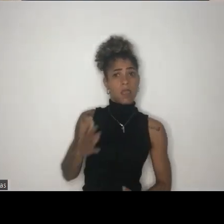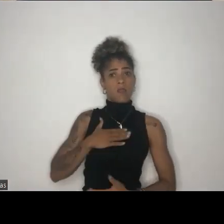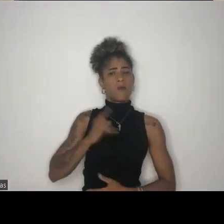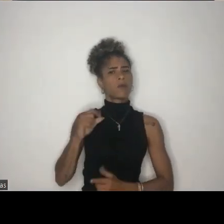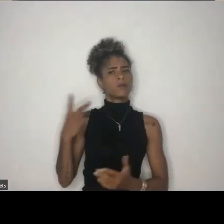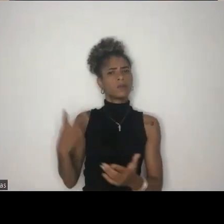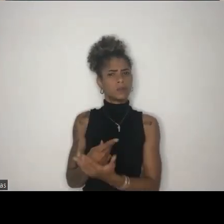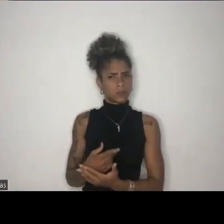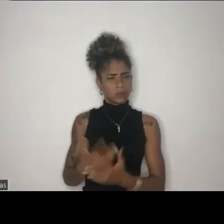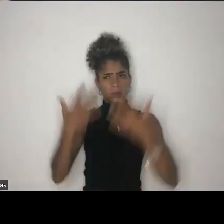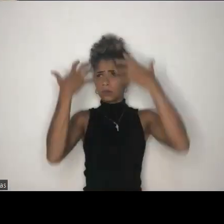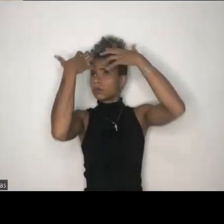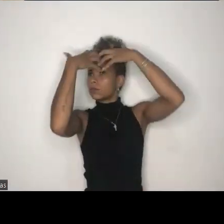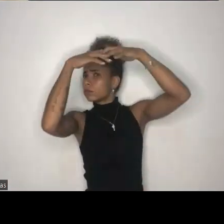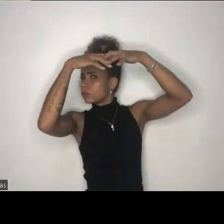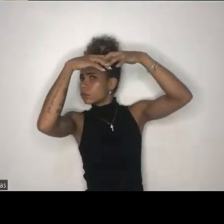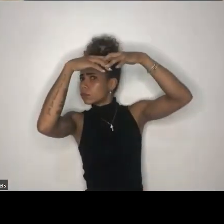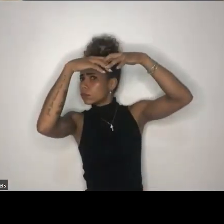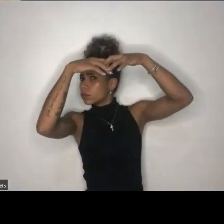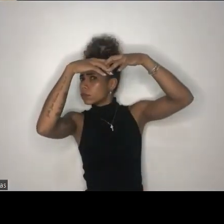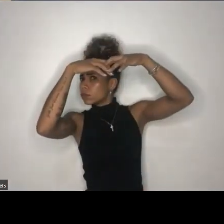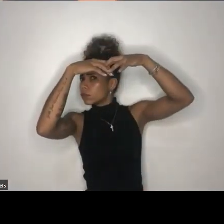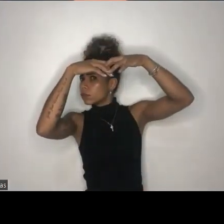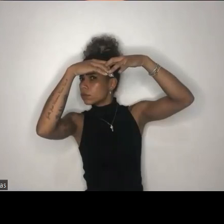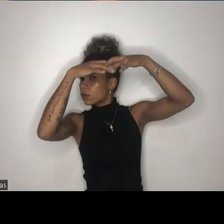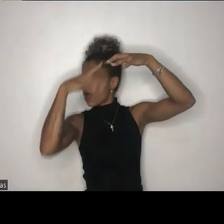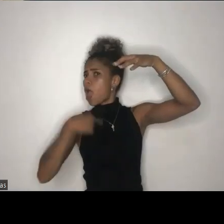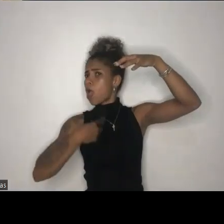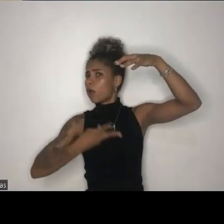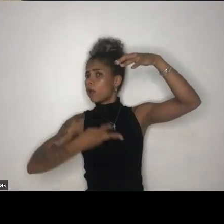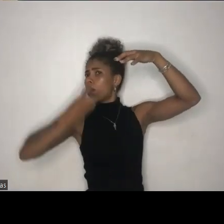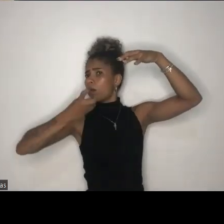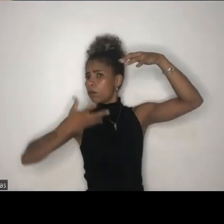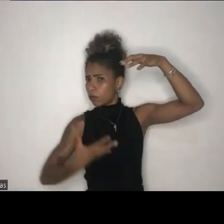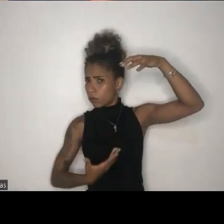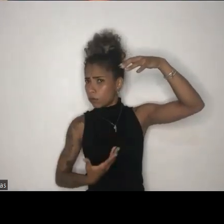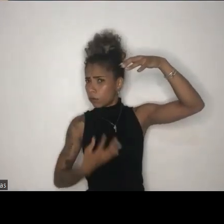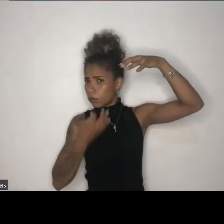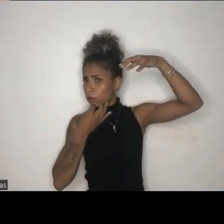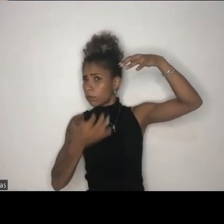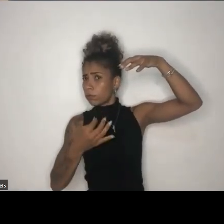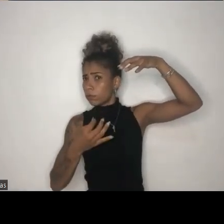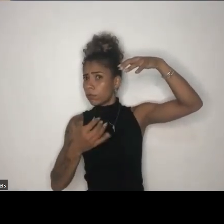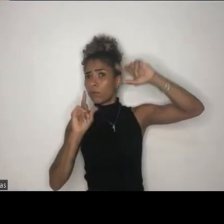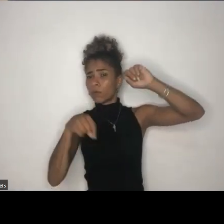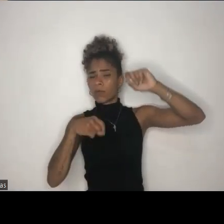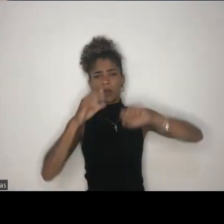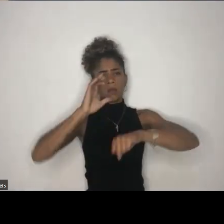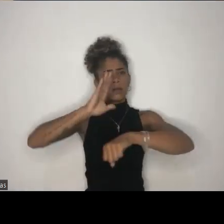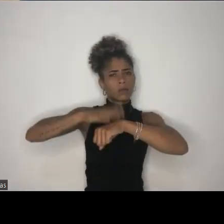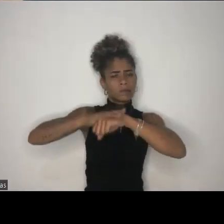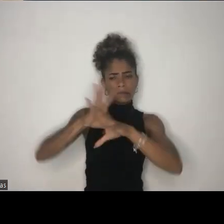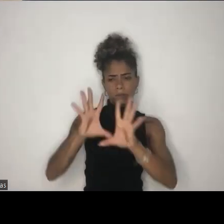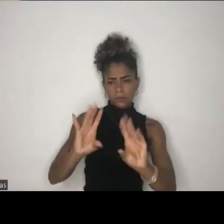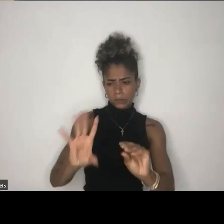nessa reflexão aconteceu que eu percebi essa função da observação da materialidade quando